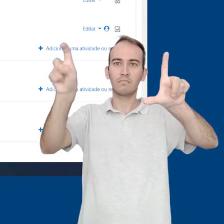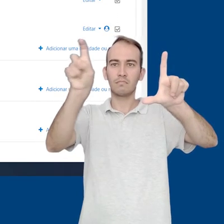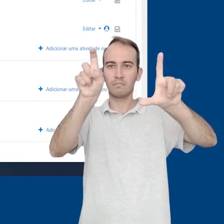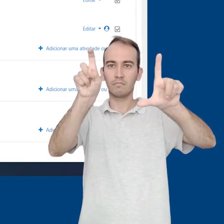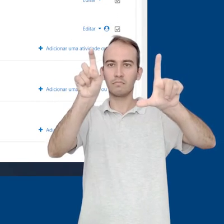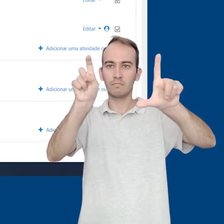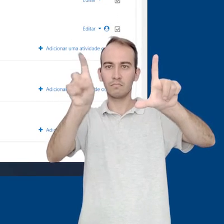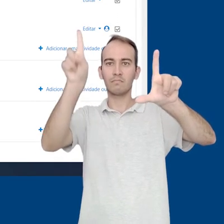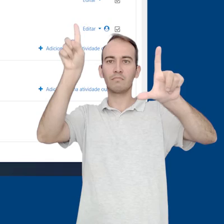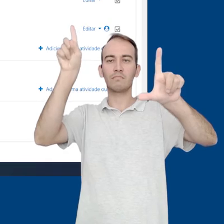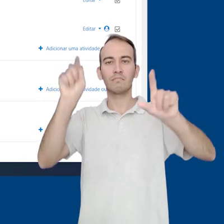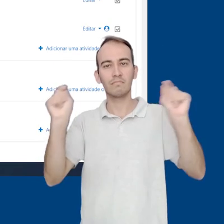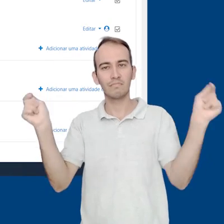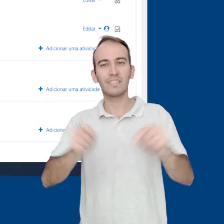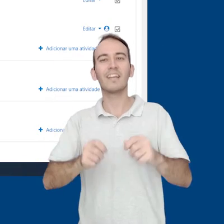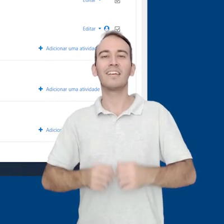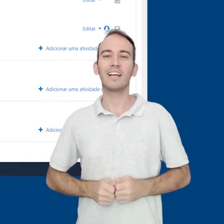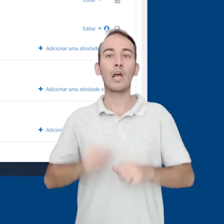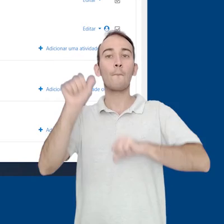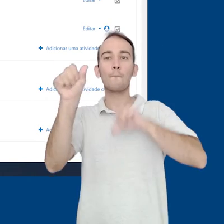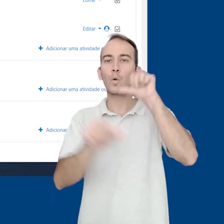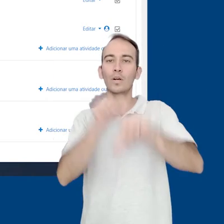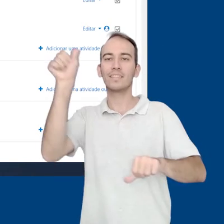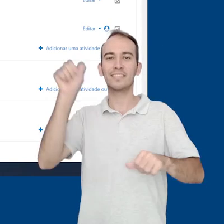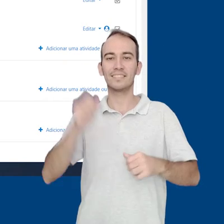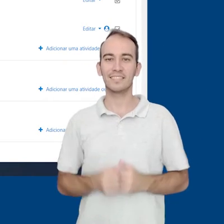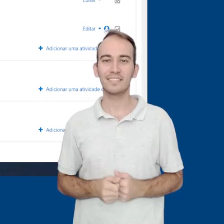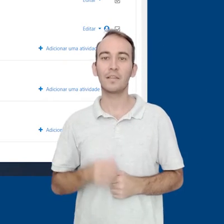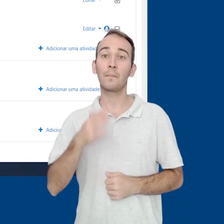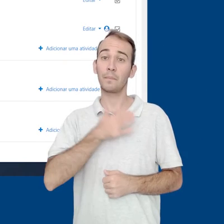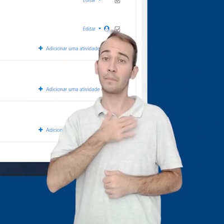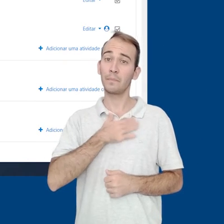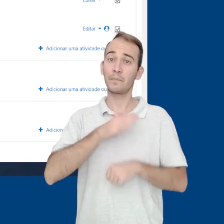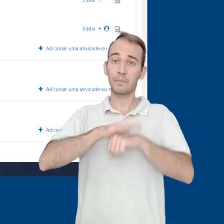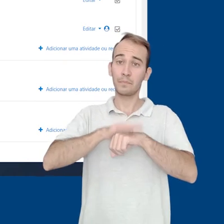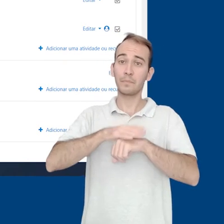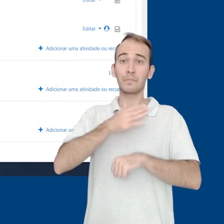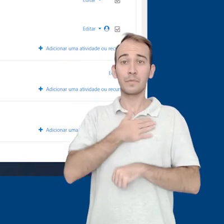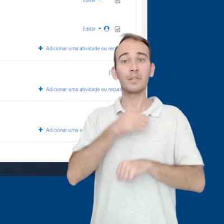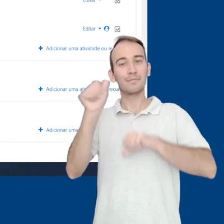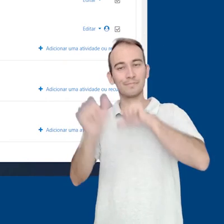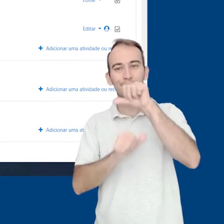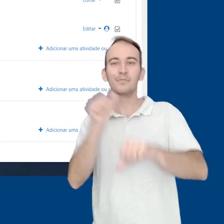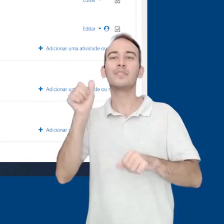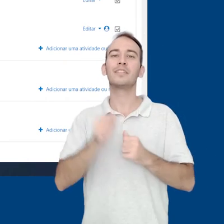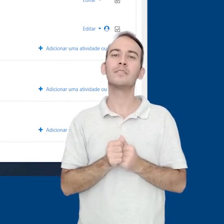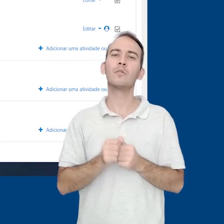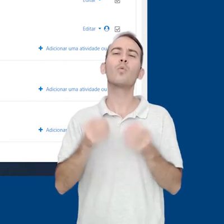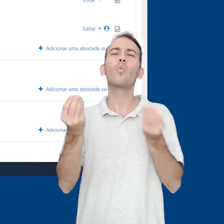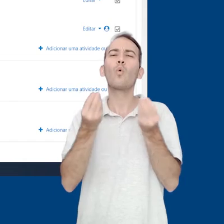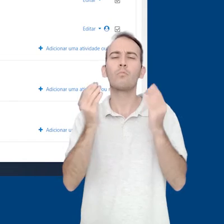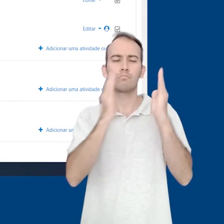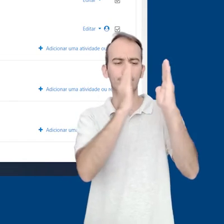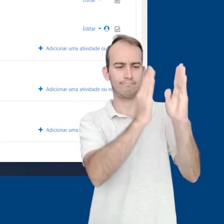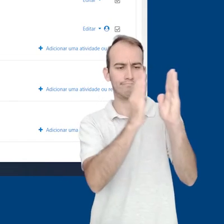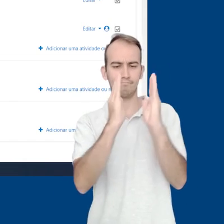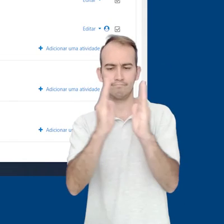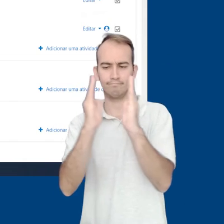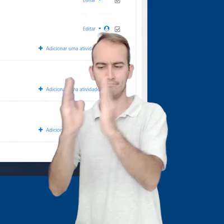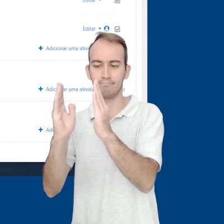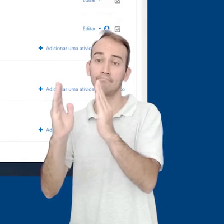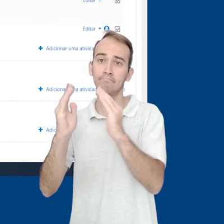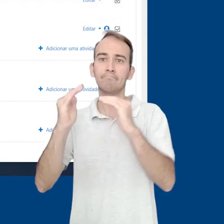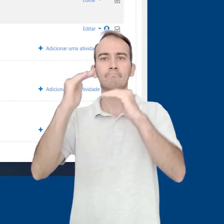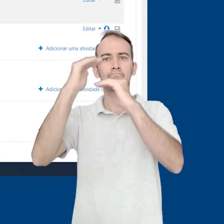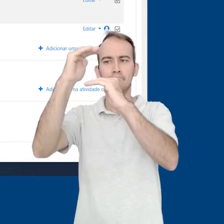Eu solto e reparem que agora o formato do meu curso já está diferente. Eu mudei a ordem dos